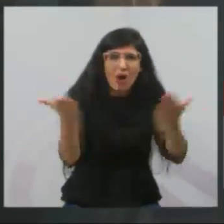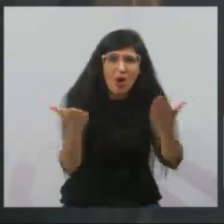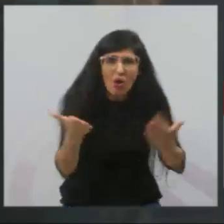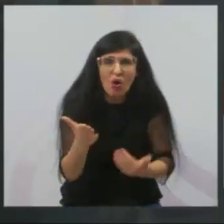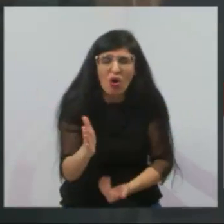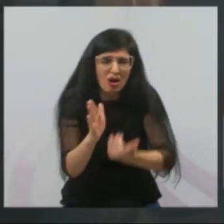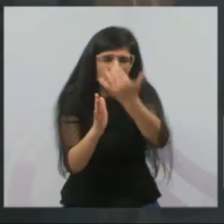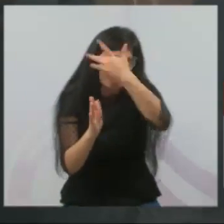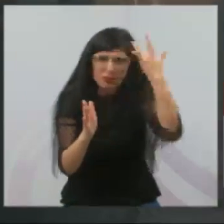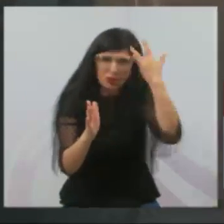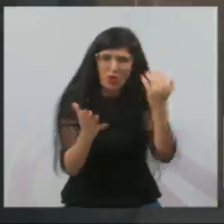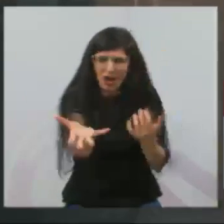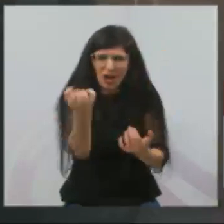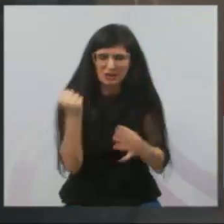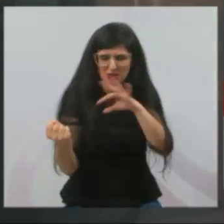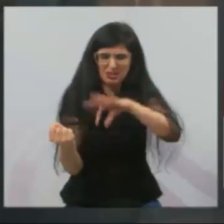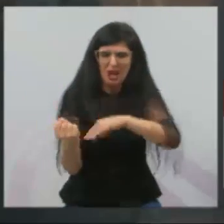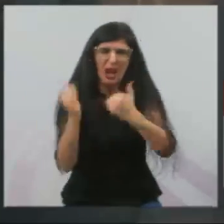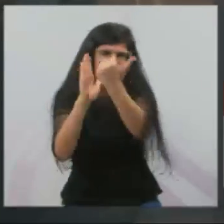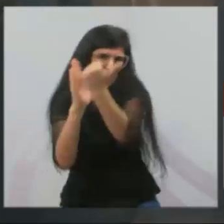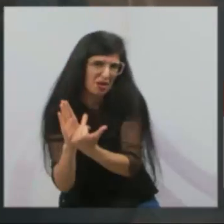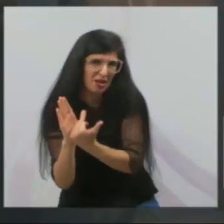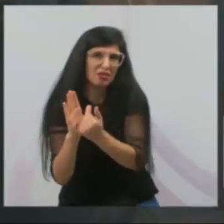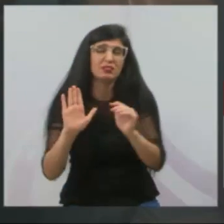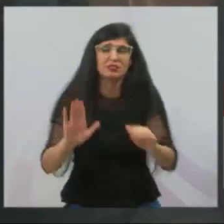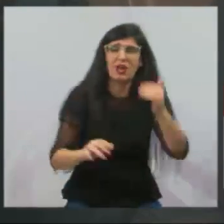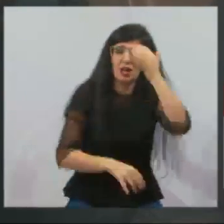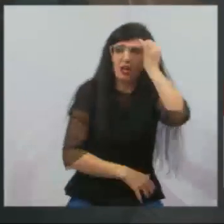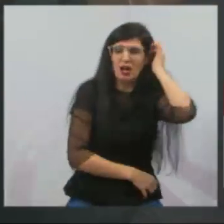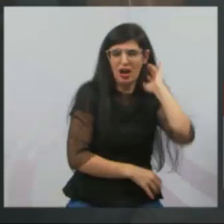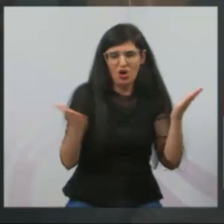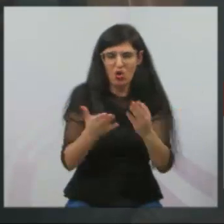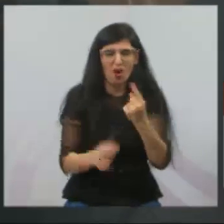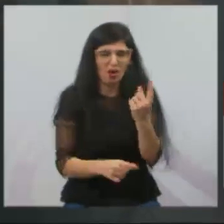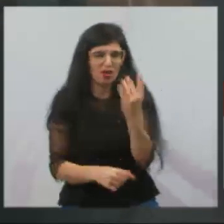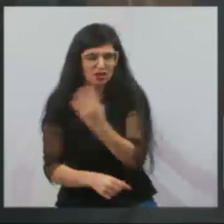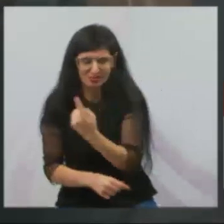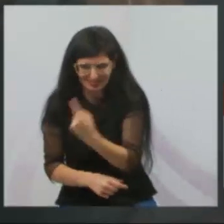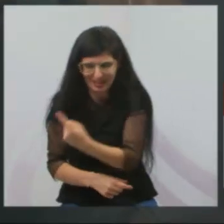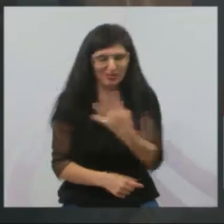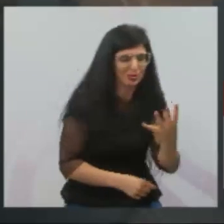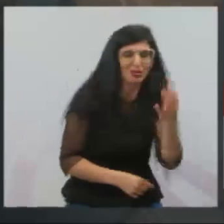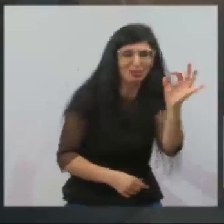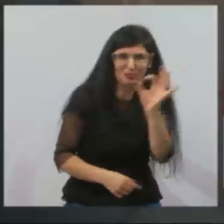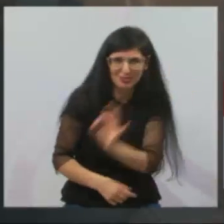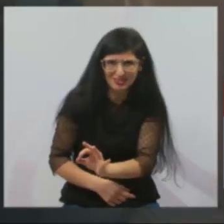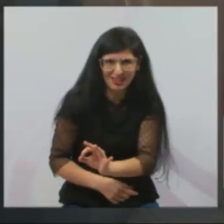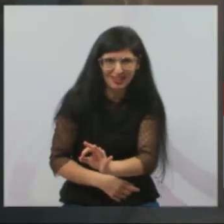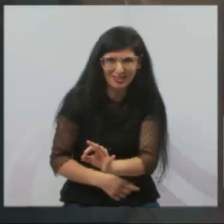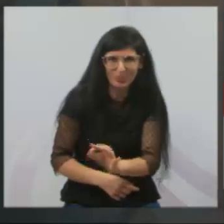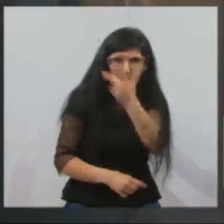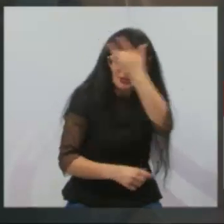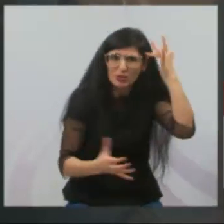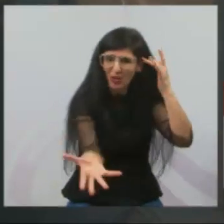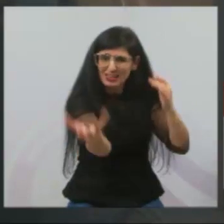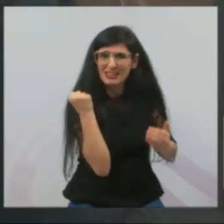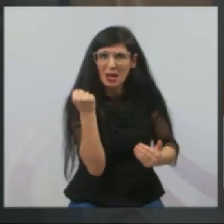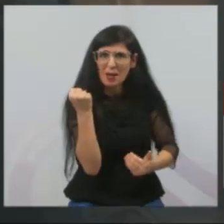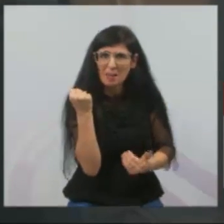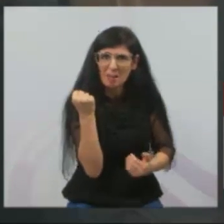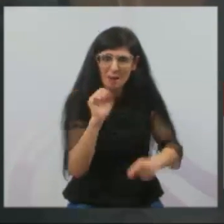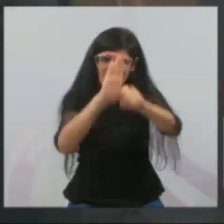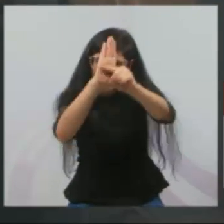nenhum reajuste esse ano e vai se descontar a Previdência, vai majorar, vai haver uma redução de salário. Essa